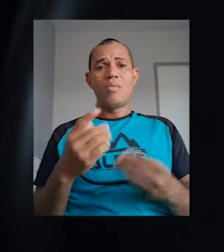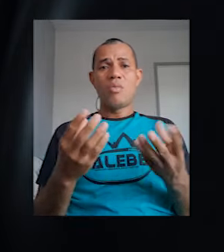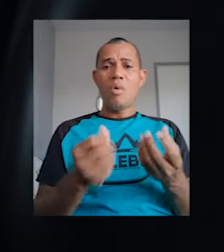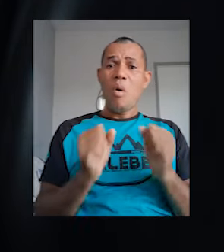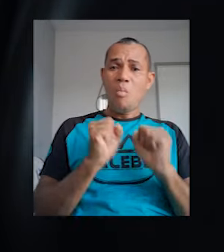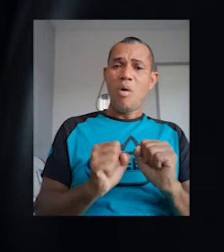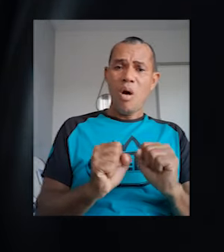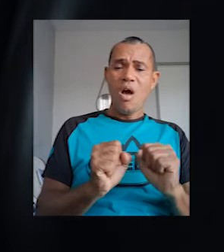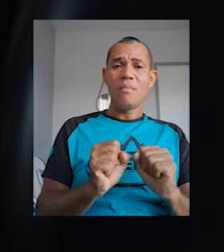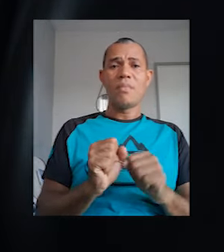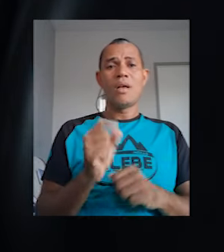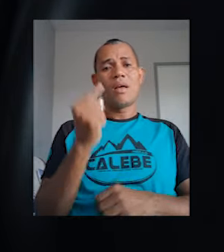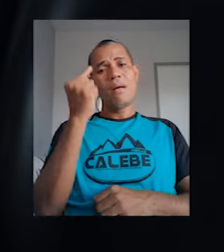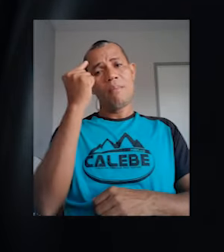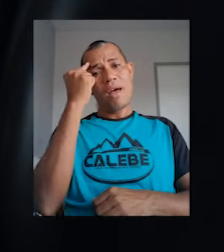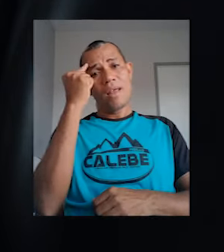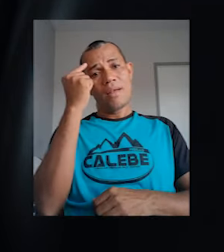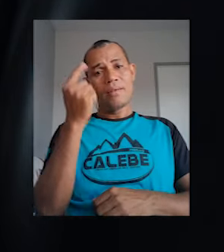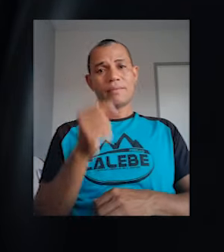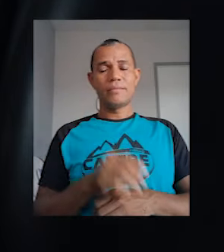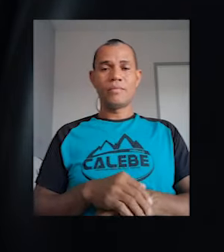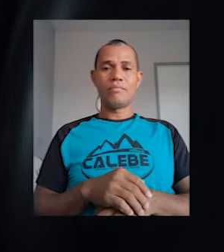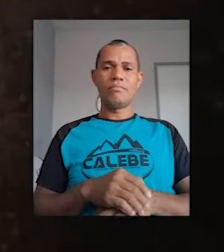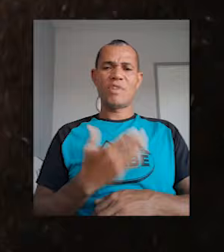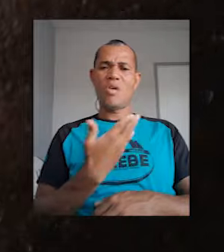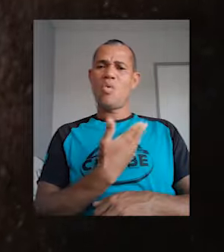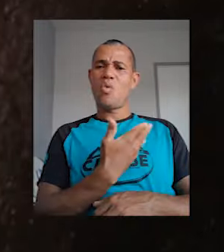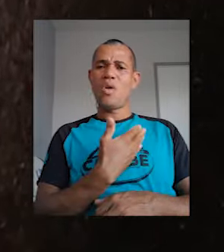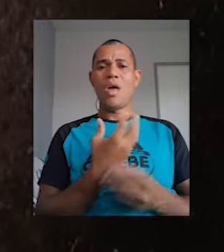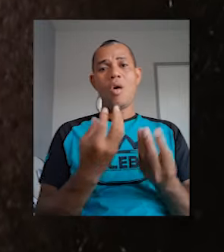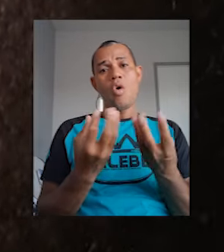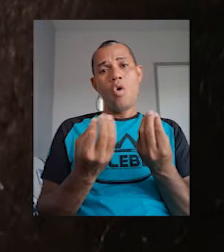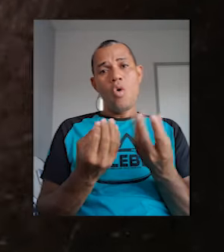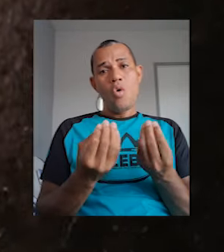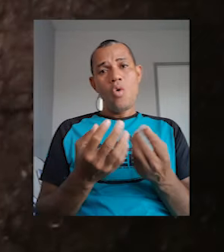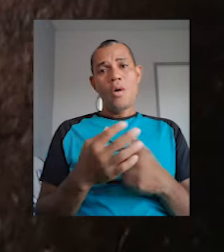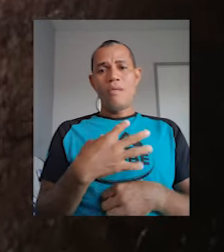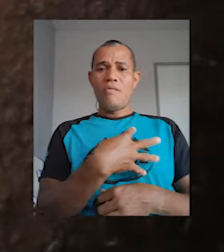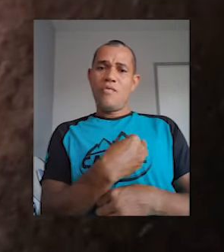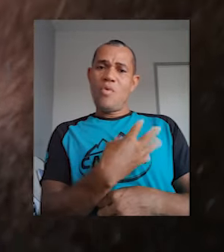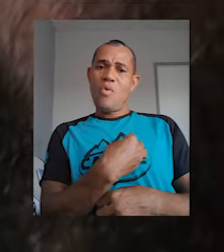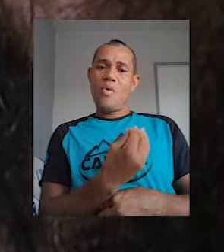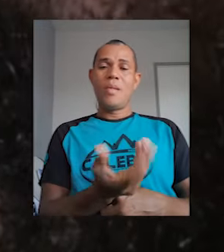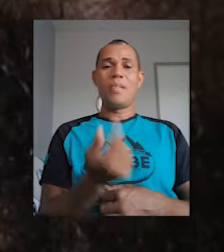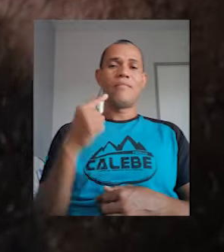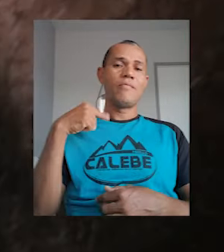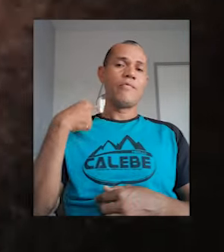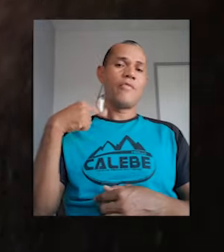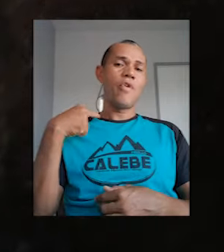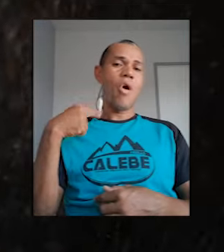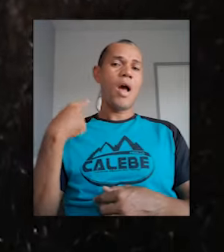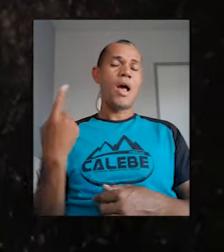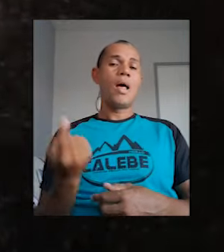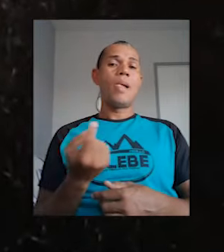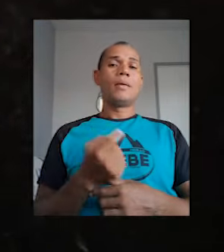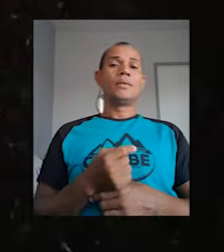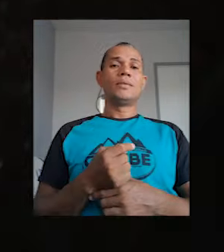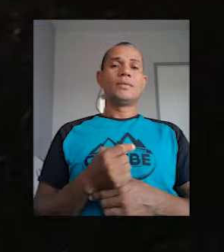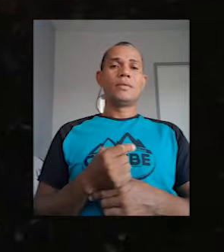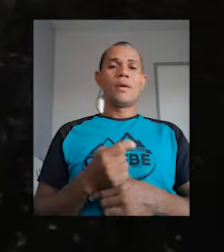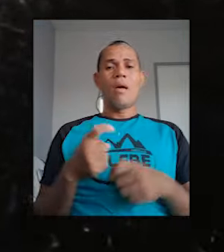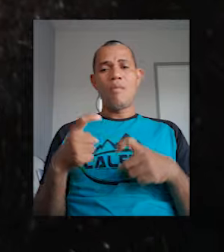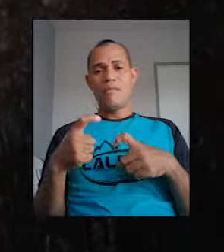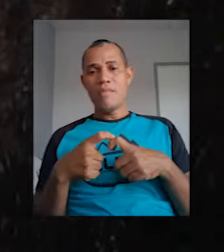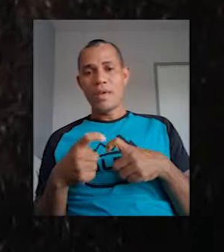É, em que momento você pode parar ou não? A maioria dos meus colegas era filho de advogado, filho de prefeito, filho